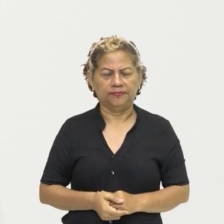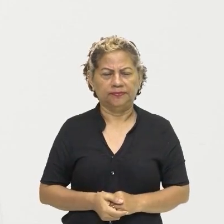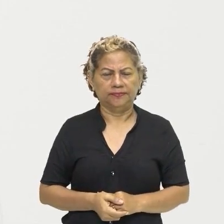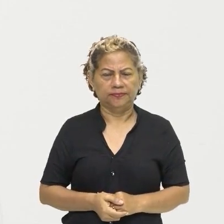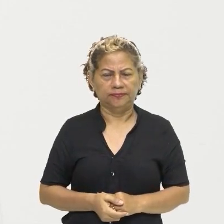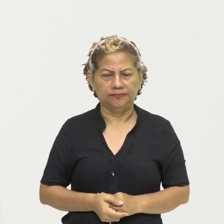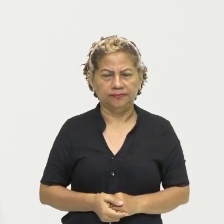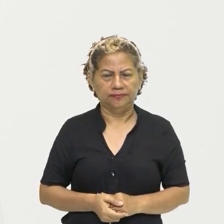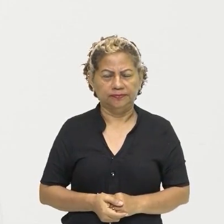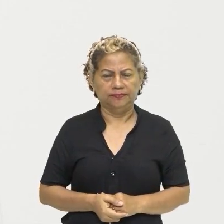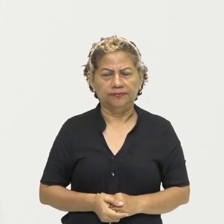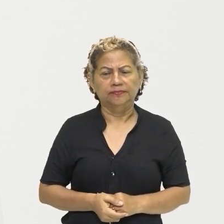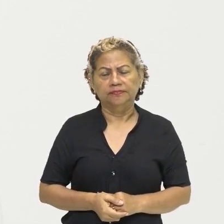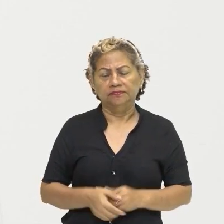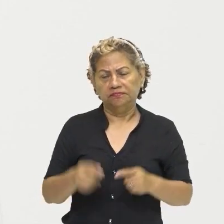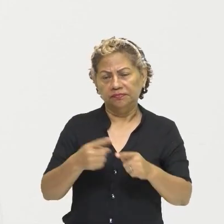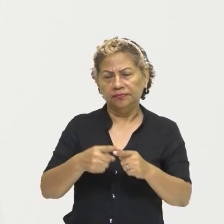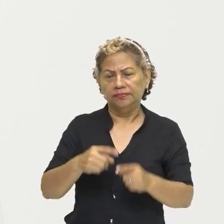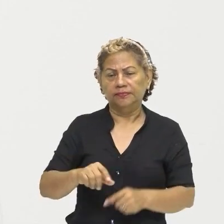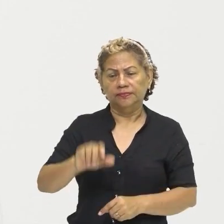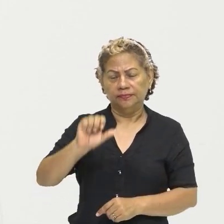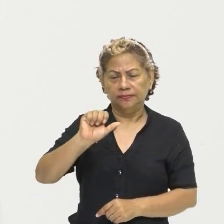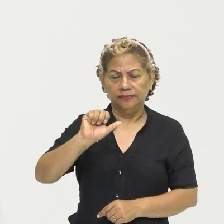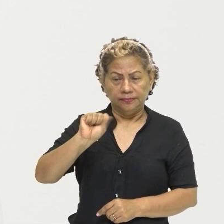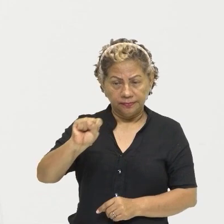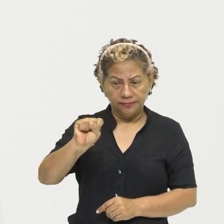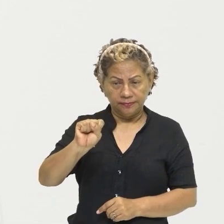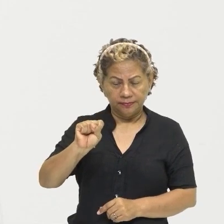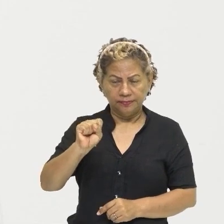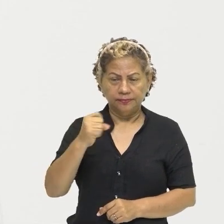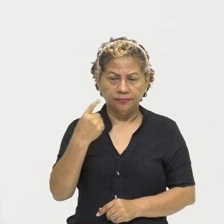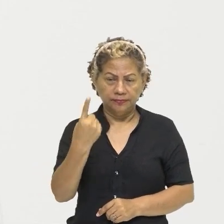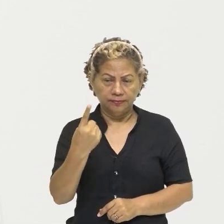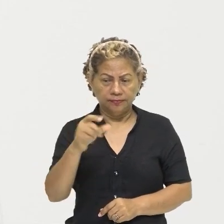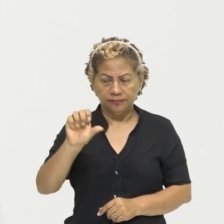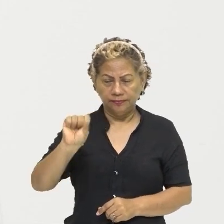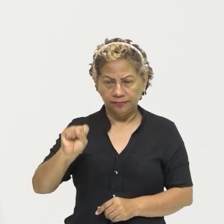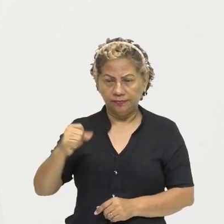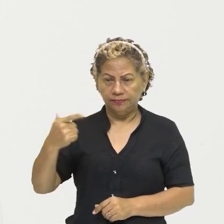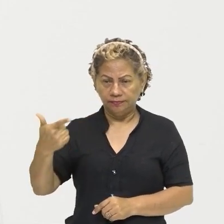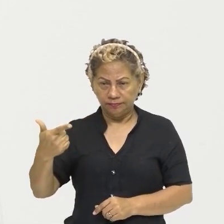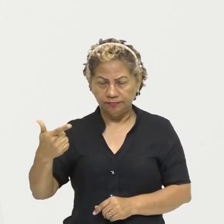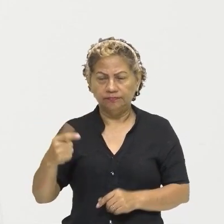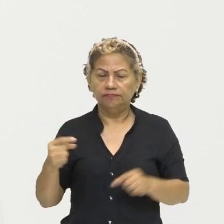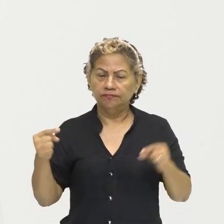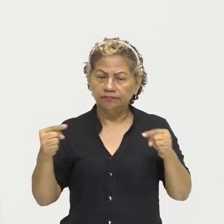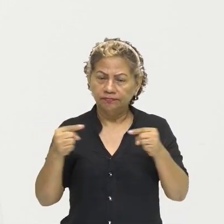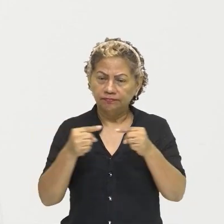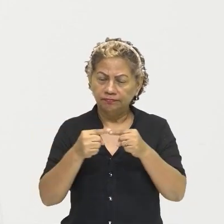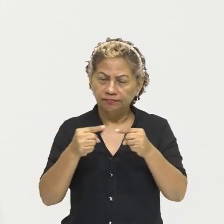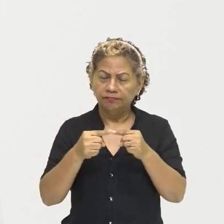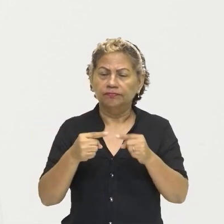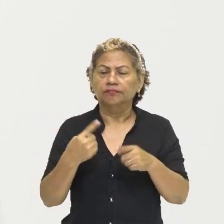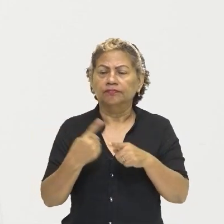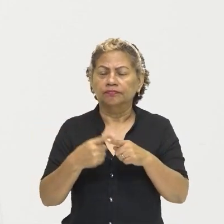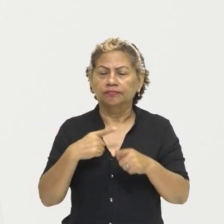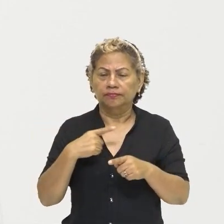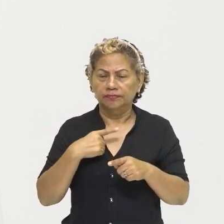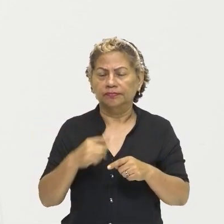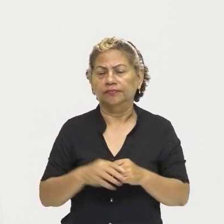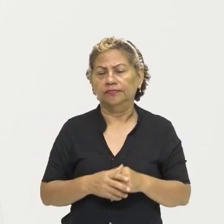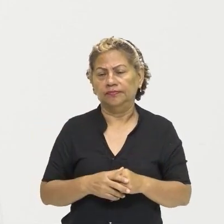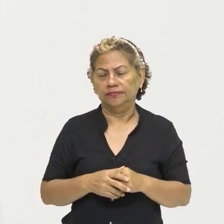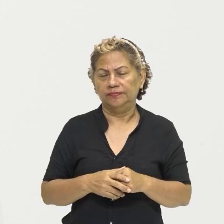S1 e S2, elas são iguais pela segunda lei de Kepler, porque essas áreas representam um deslocamento entre dois